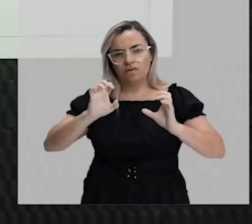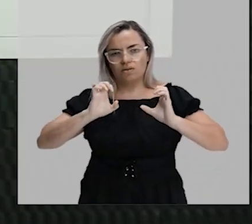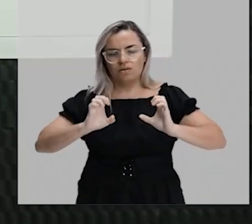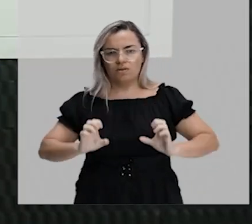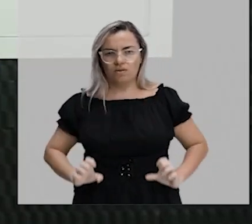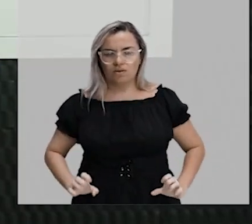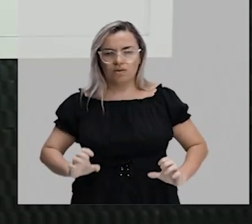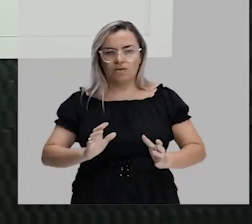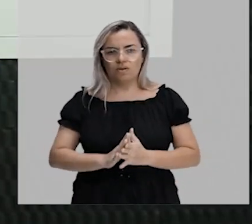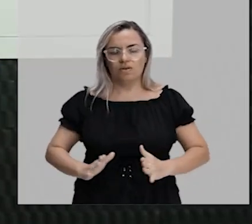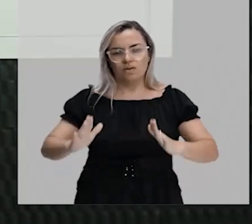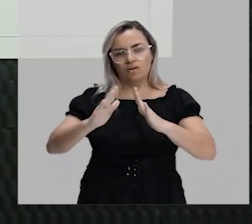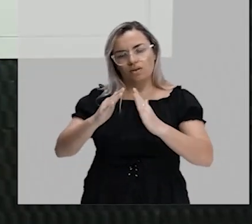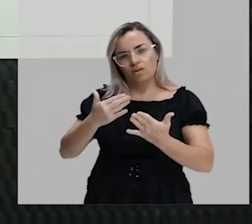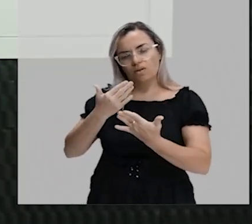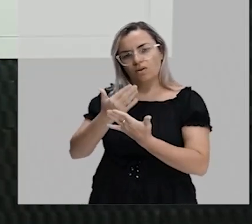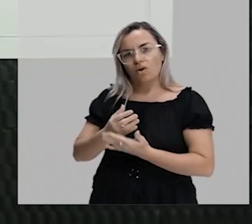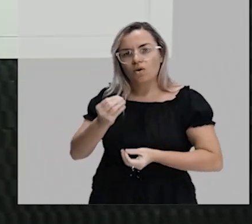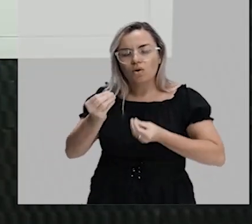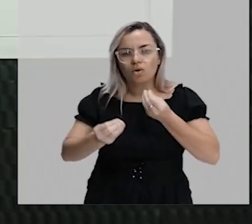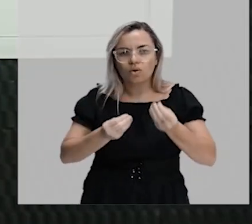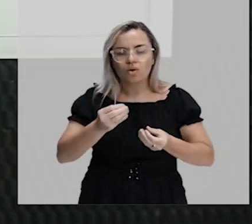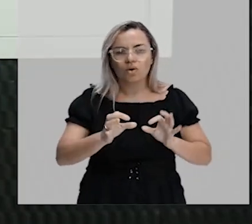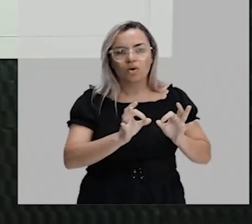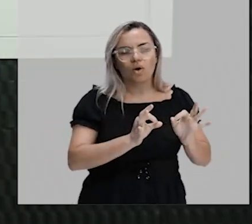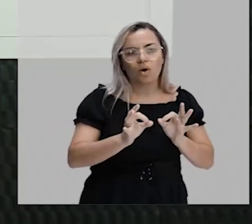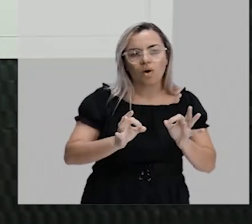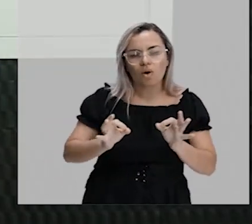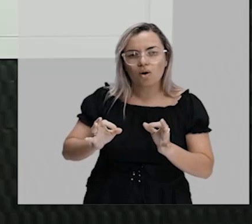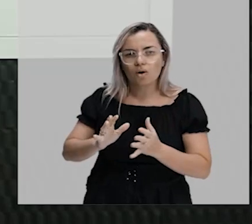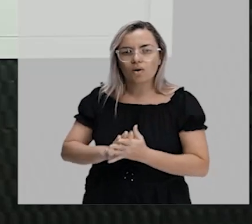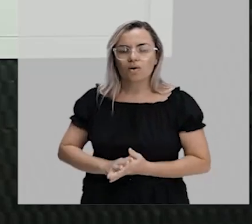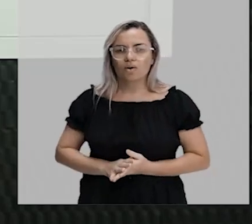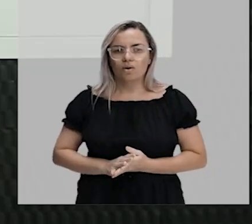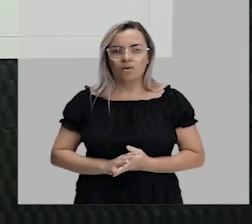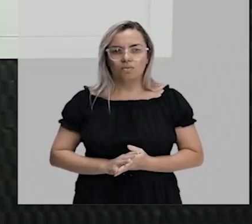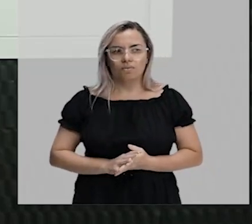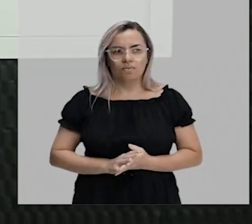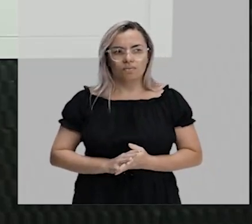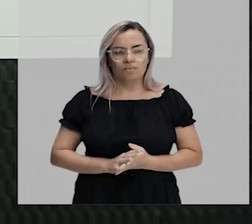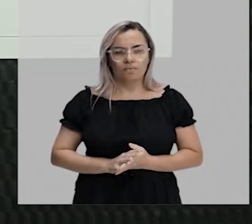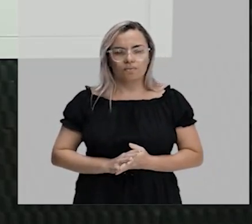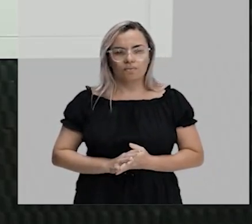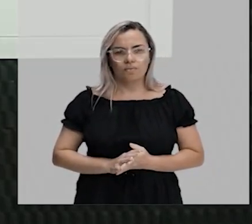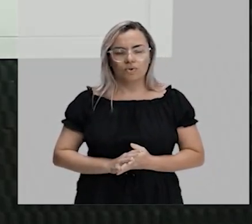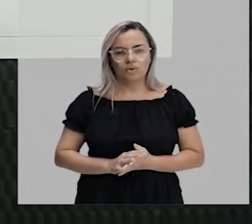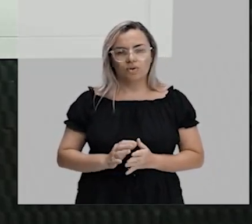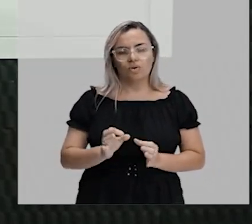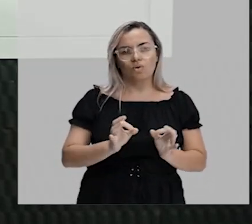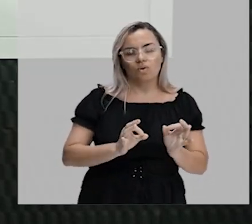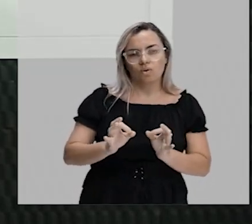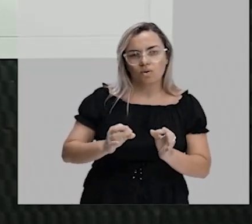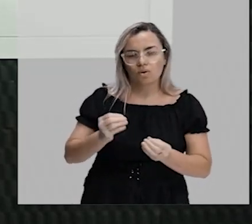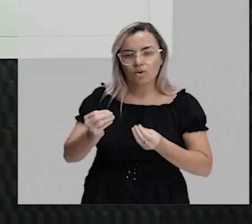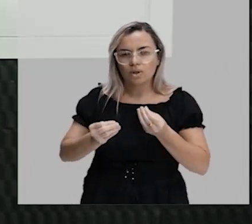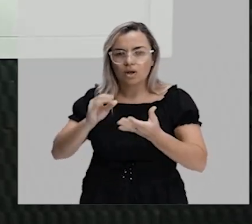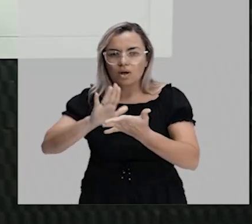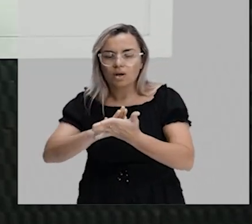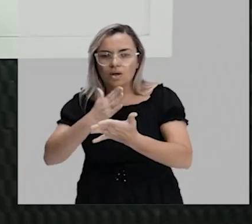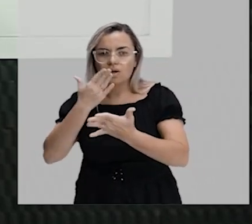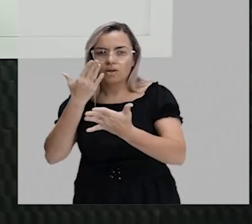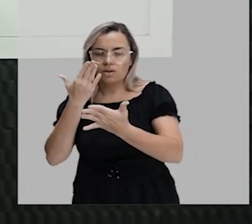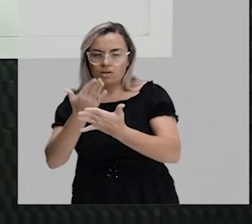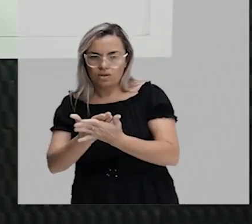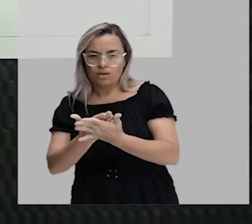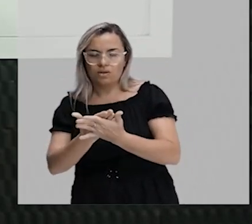então formas de você propor, né, maneiras de interpretar